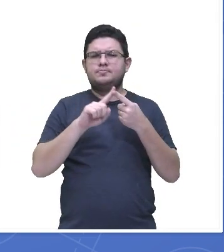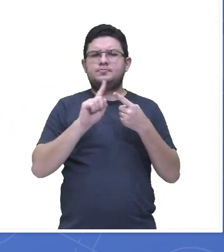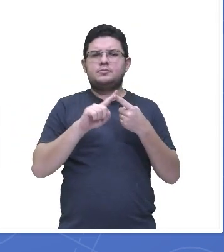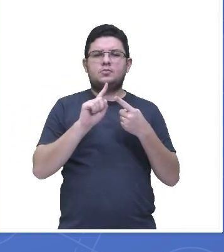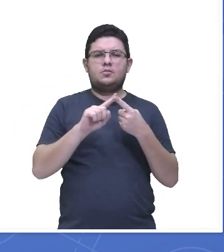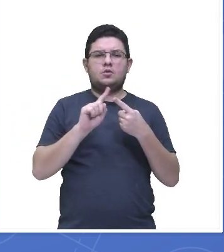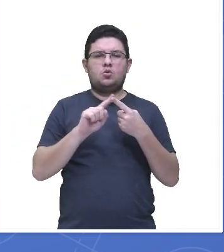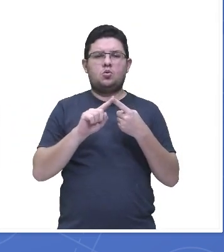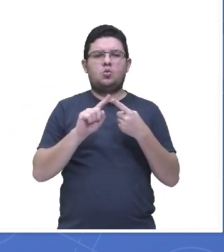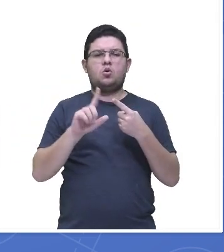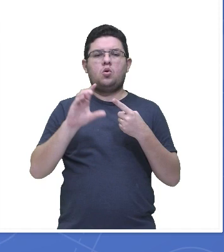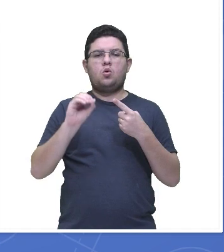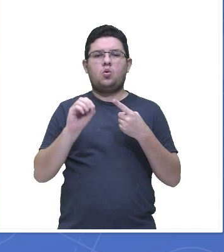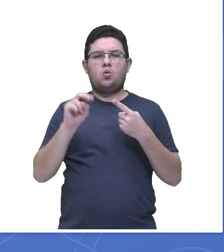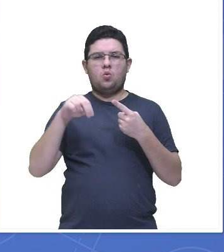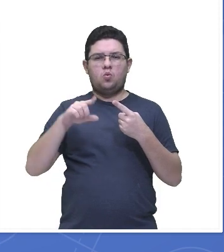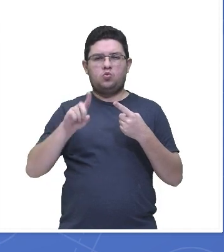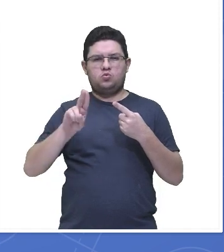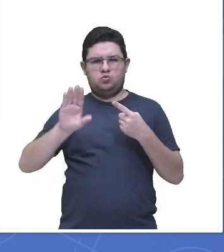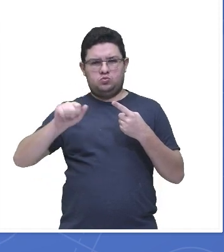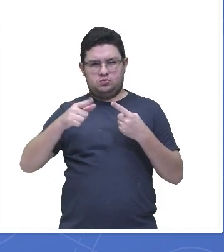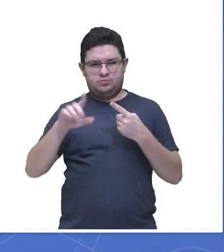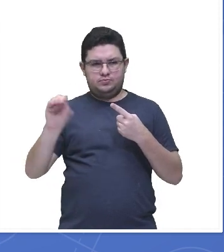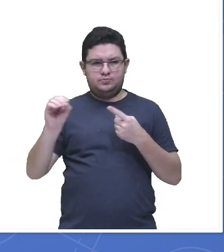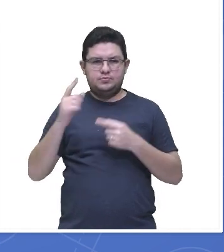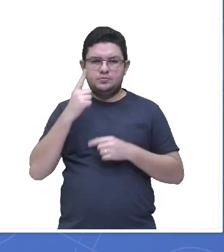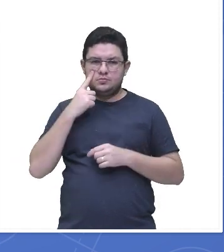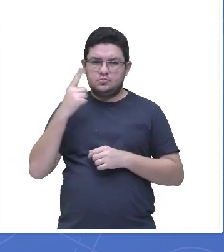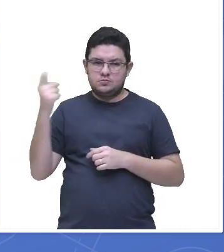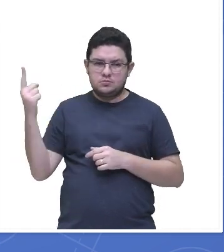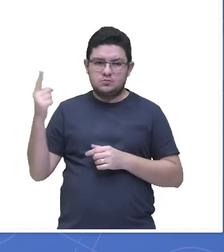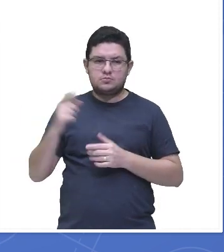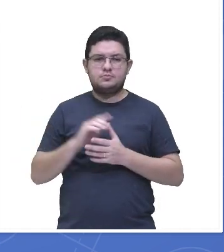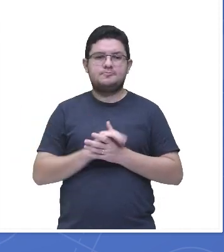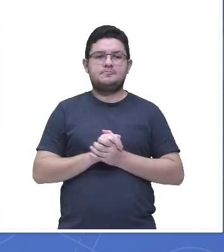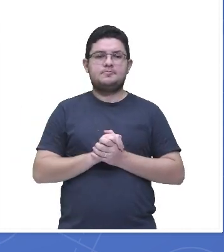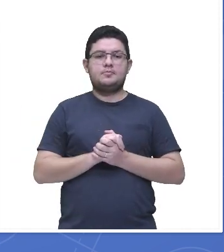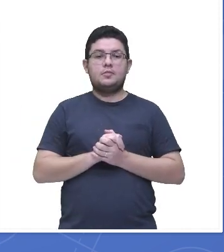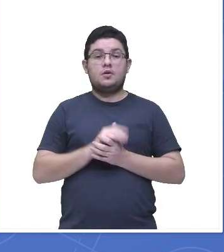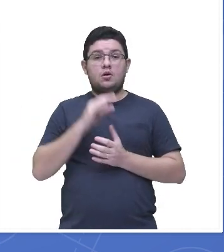processo da condução. Então, na condução do calor,